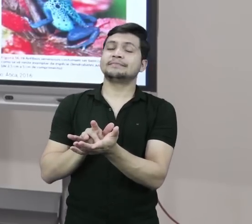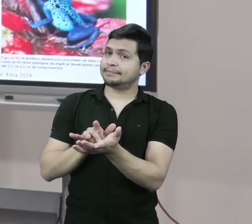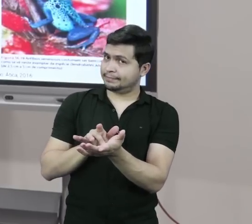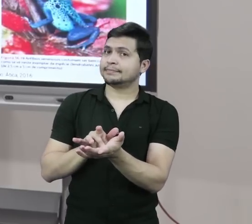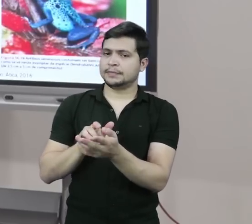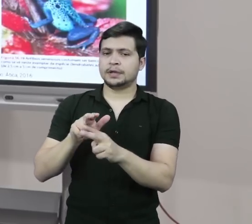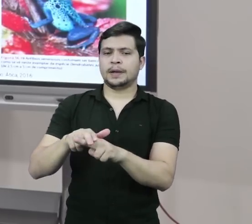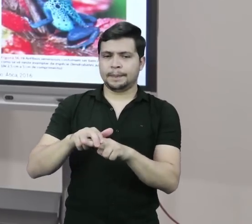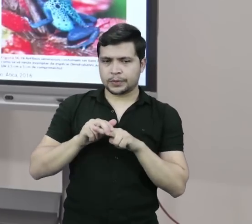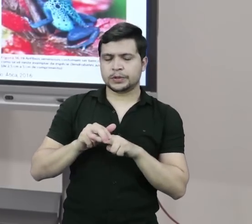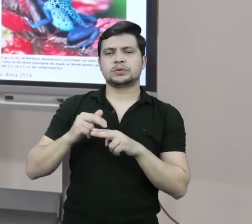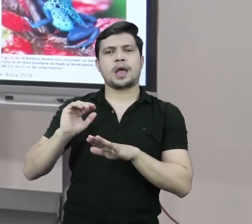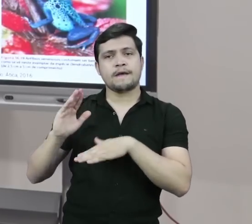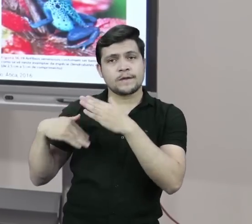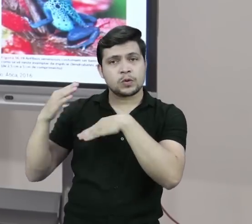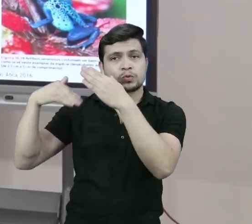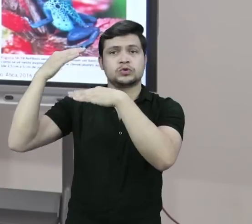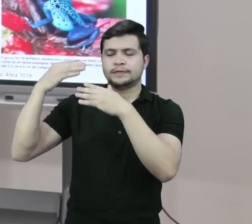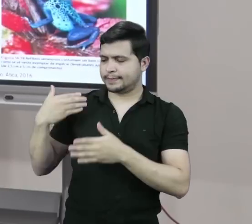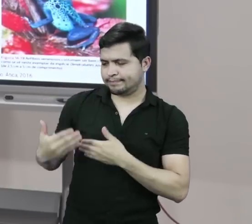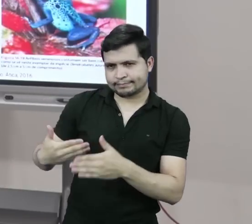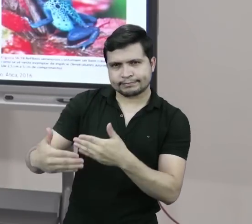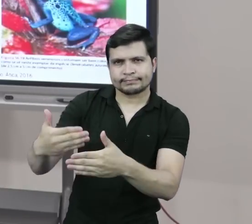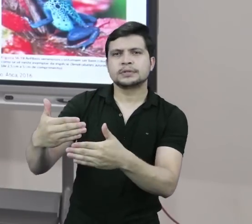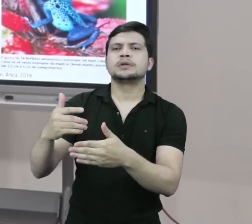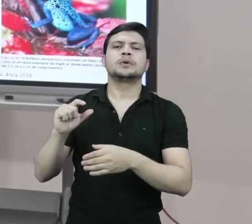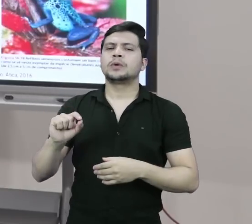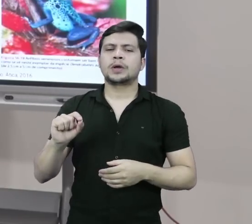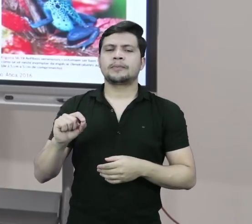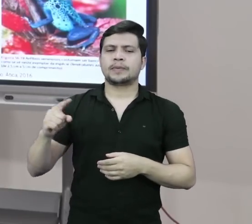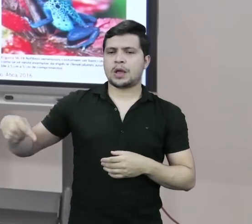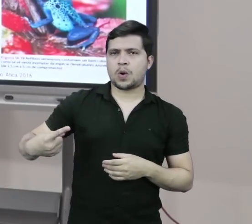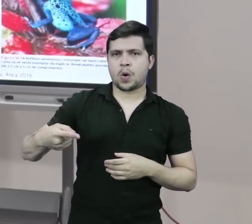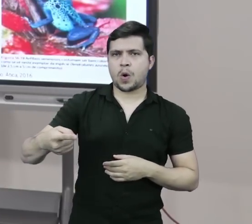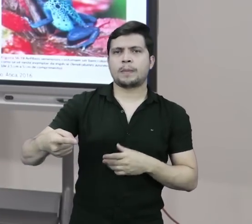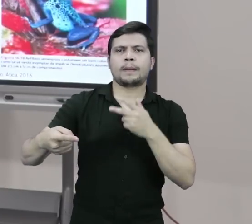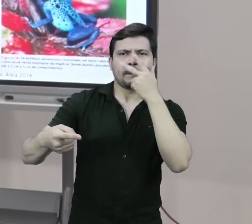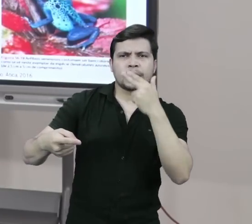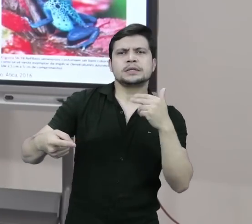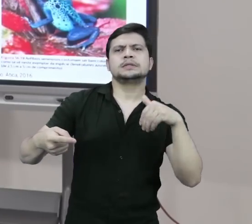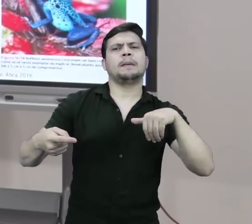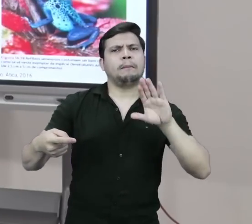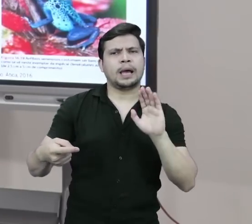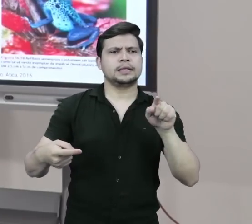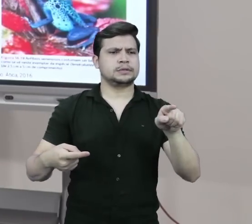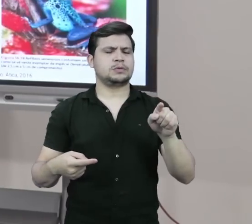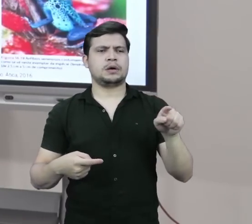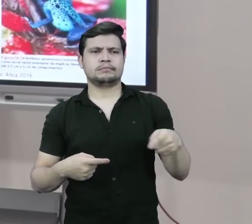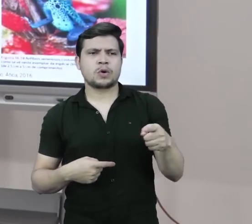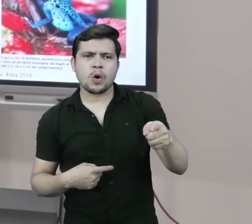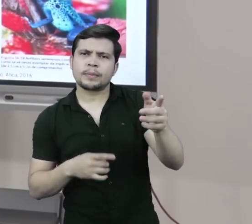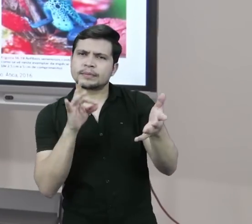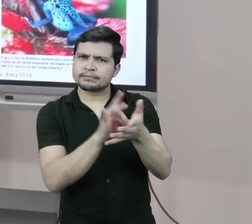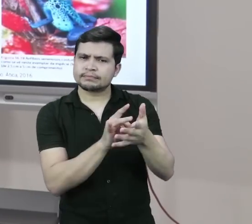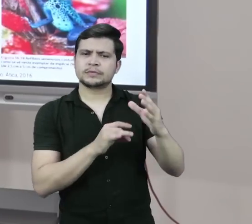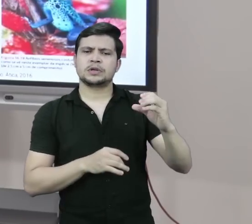evolutivamente, nos processos evolutivos, né, as cobras que se pareciam mais com a coral verdadeira foram selecionadas, né, do ponto de